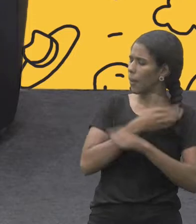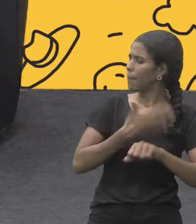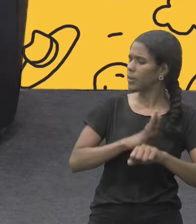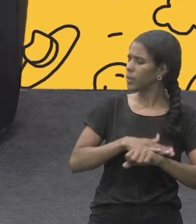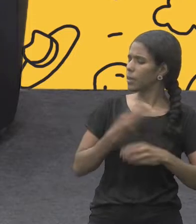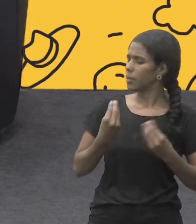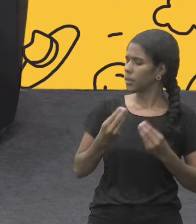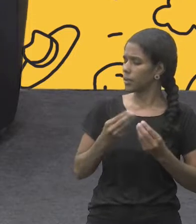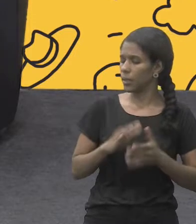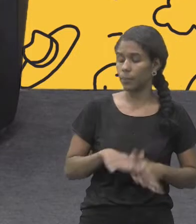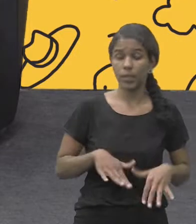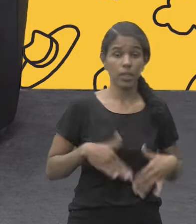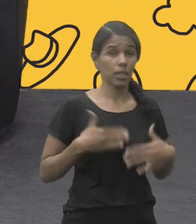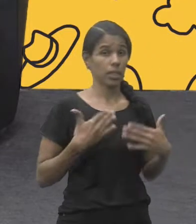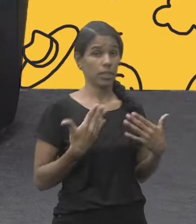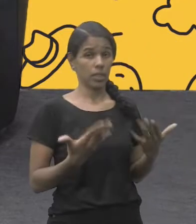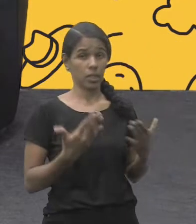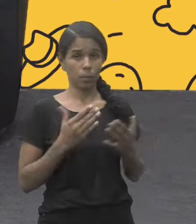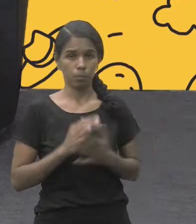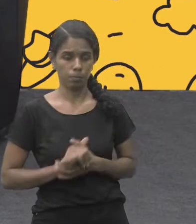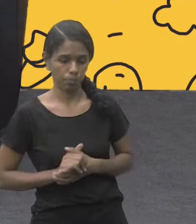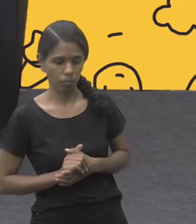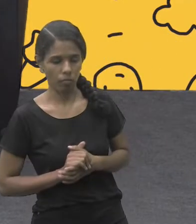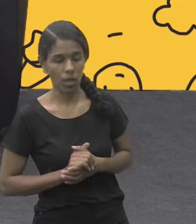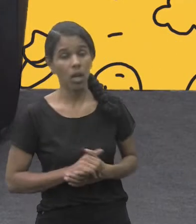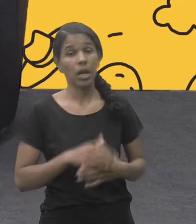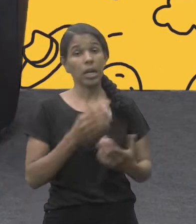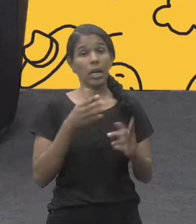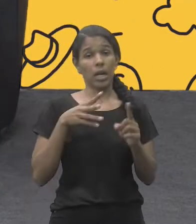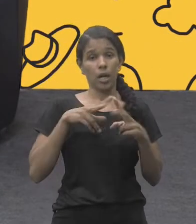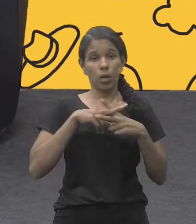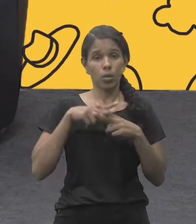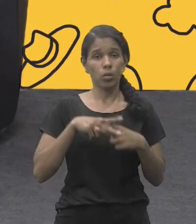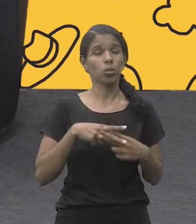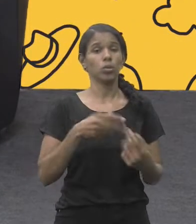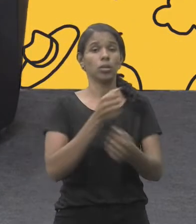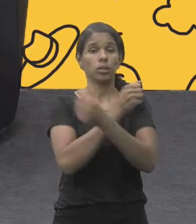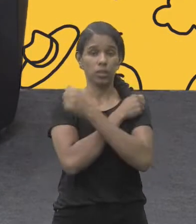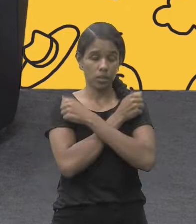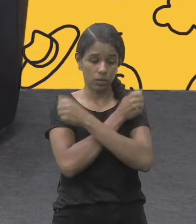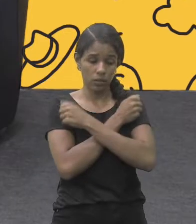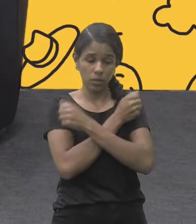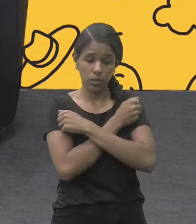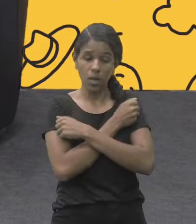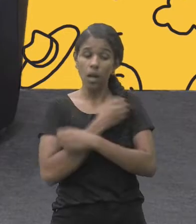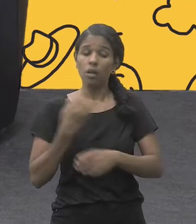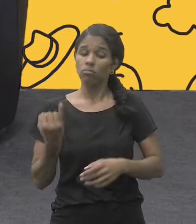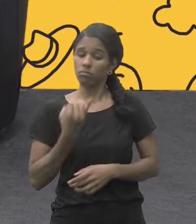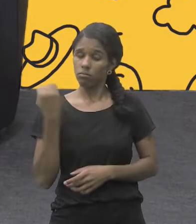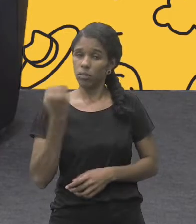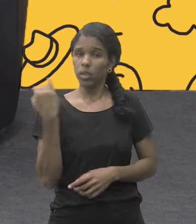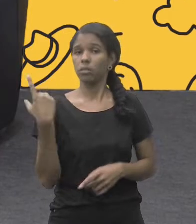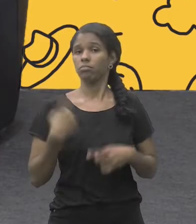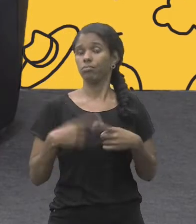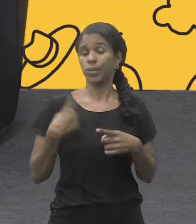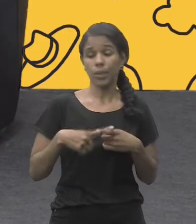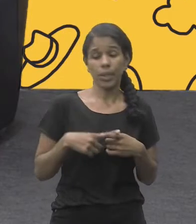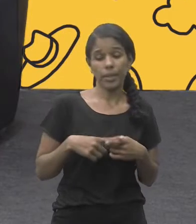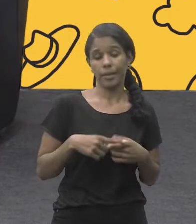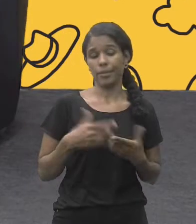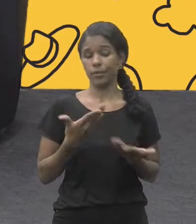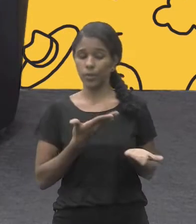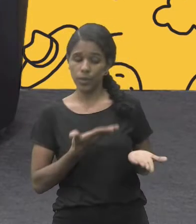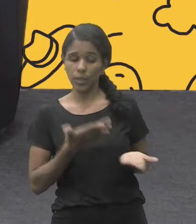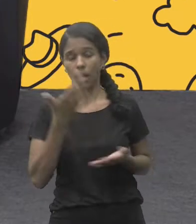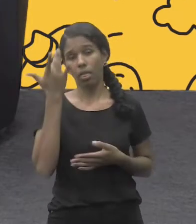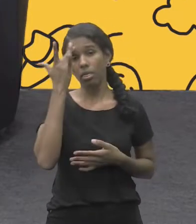sabe o jeito que um agressor, né, no caso um ladrão, um agressor, uma pessoa que quer te agredir, a